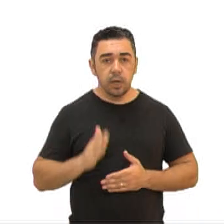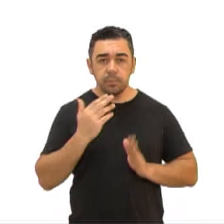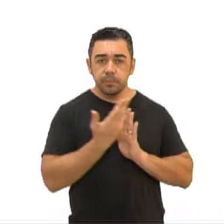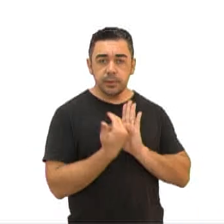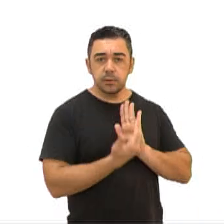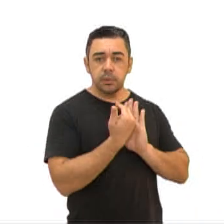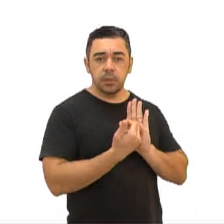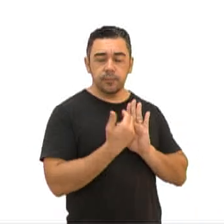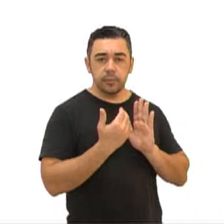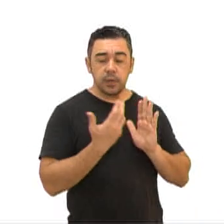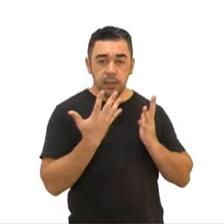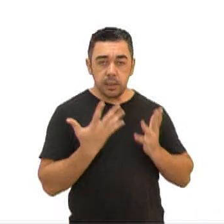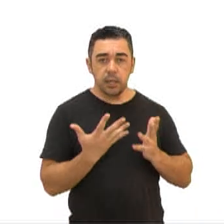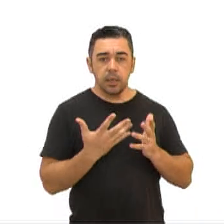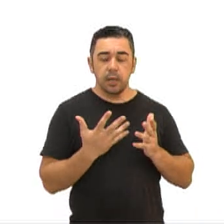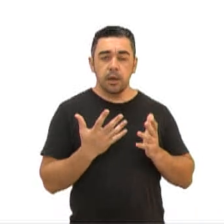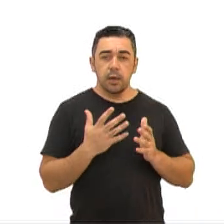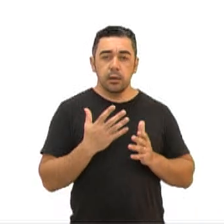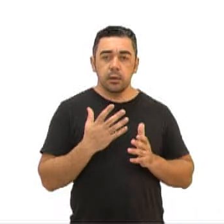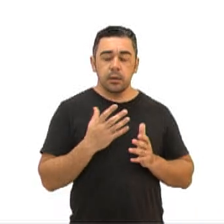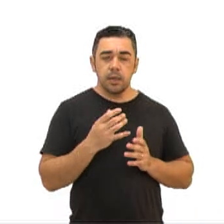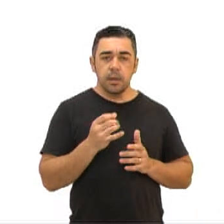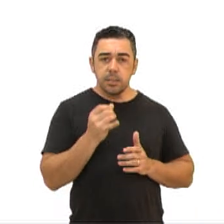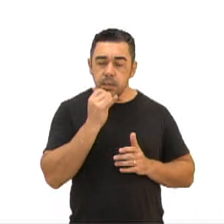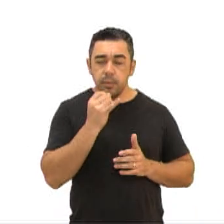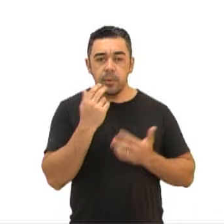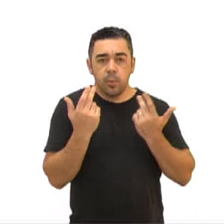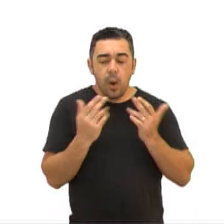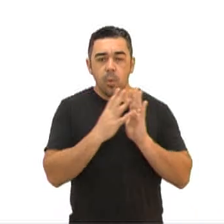e ele queria pintar como uma criança.